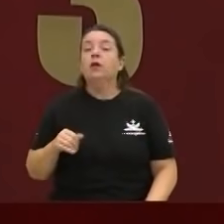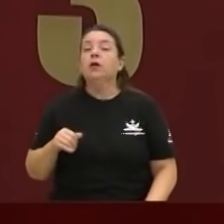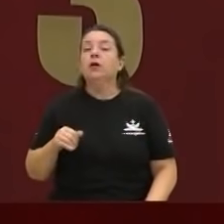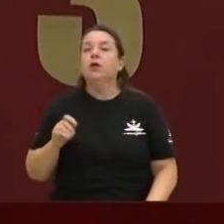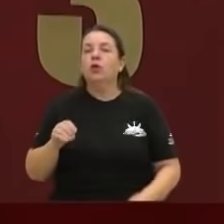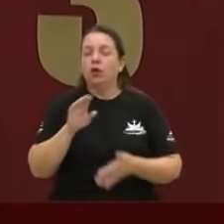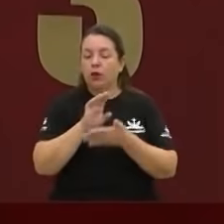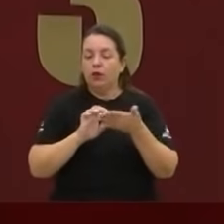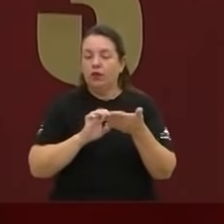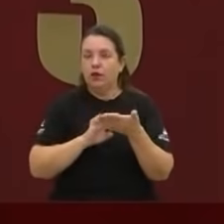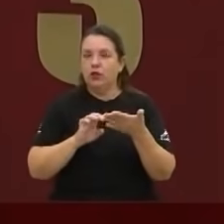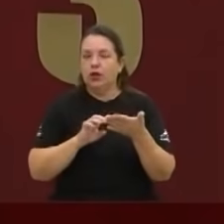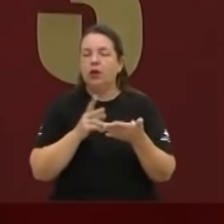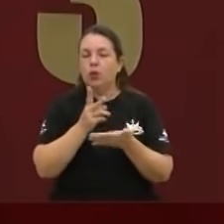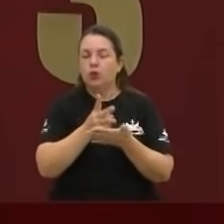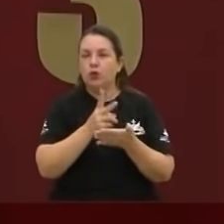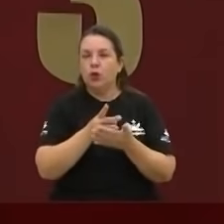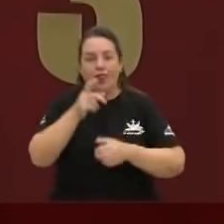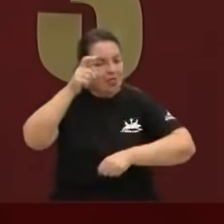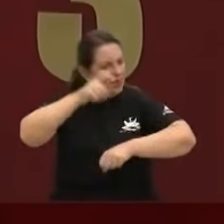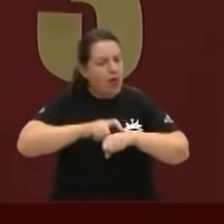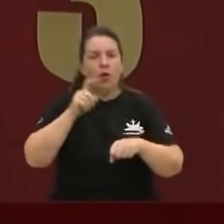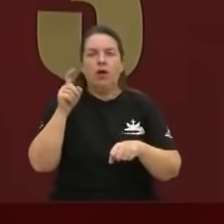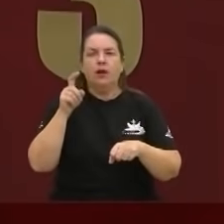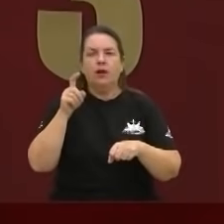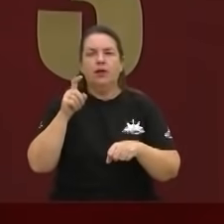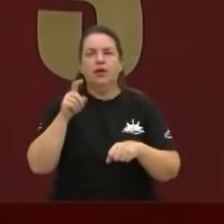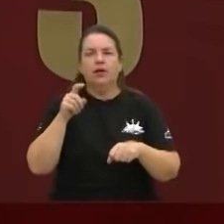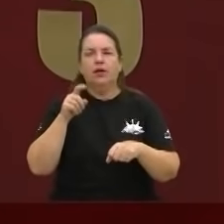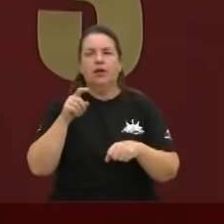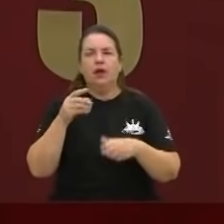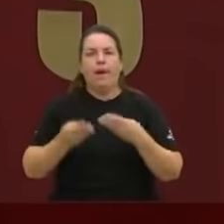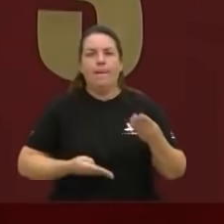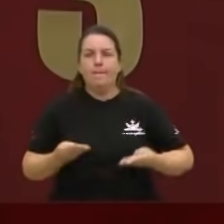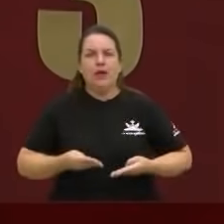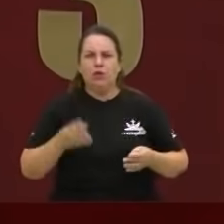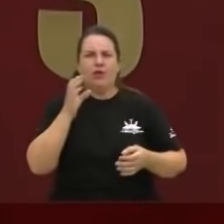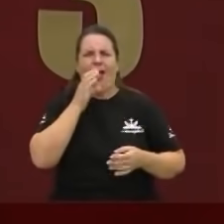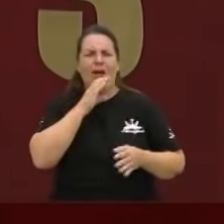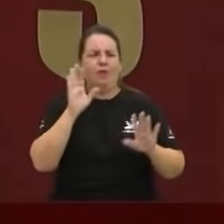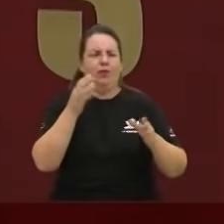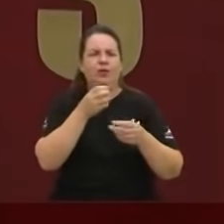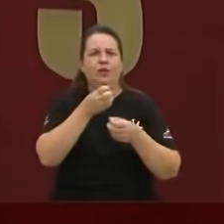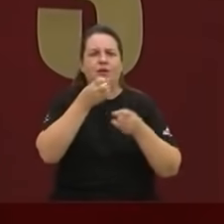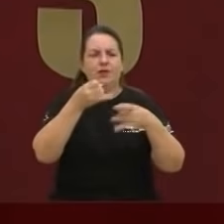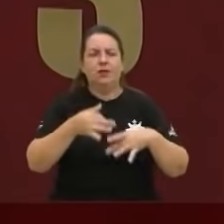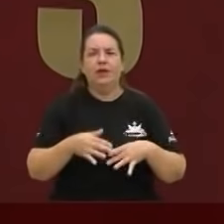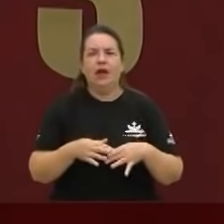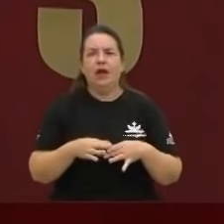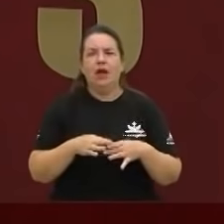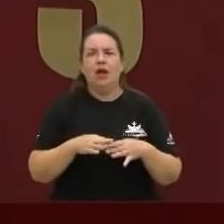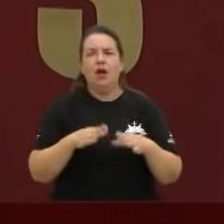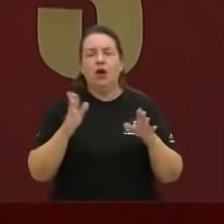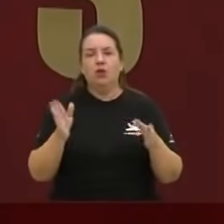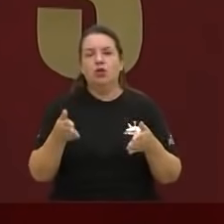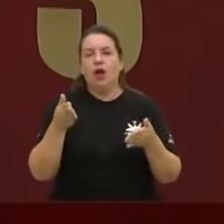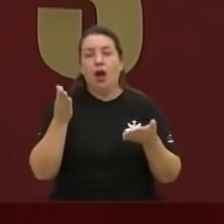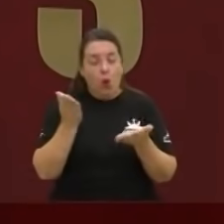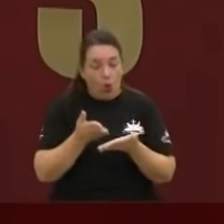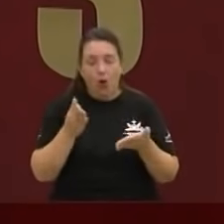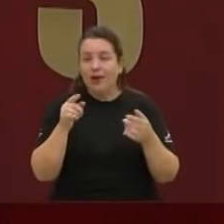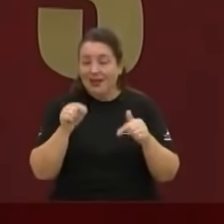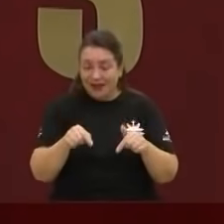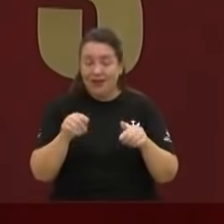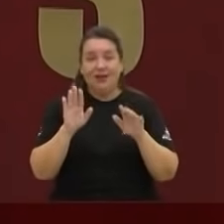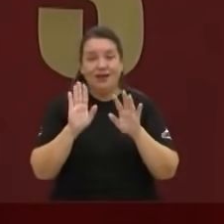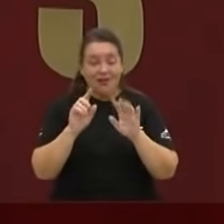o Evangelho diz, no mesmo instante, Marcos é rápido ao descrever, ou é imediatamente, ou no mesmo instante, ou